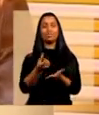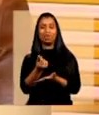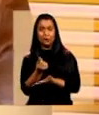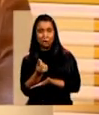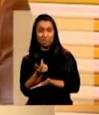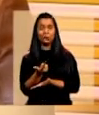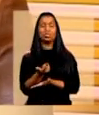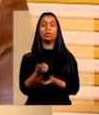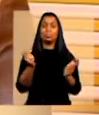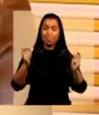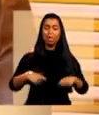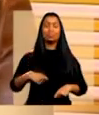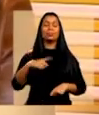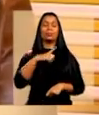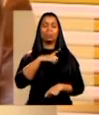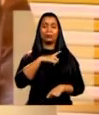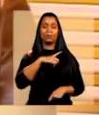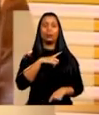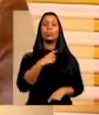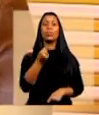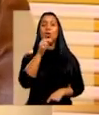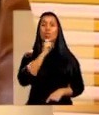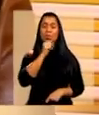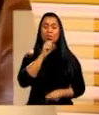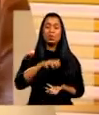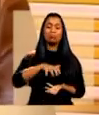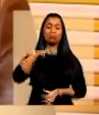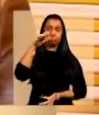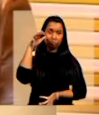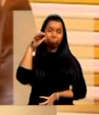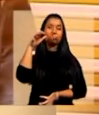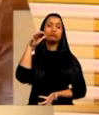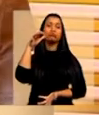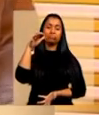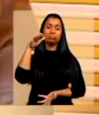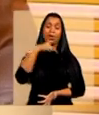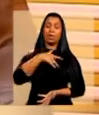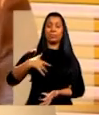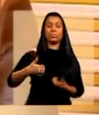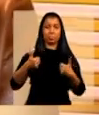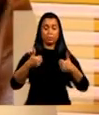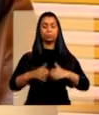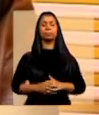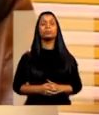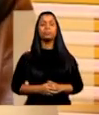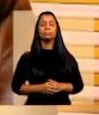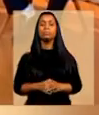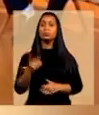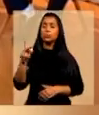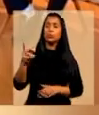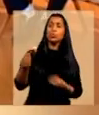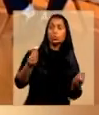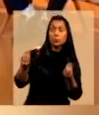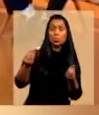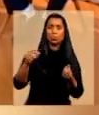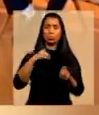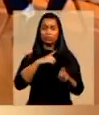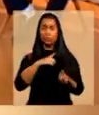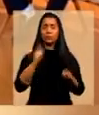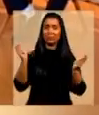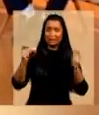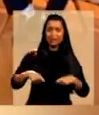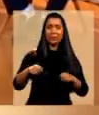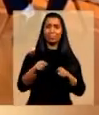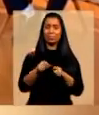de rendimento para poder ter um envelhecimento mais com qualidade de vida. Diego, né? No seu caso, como é que funciona?